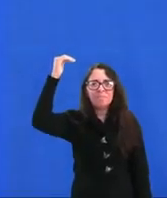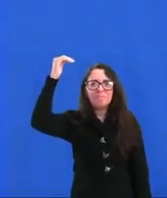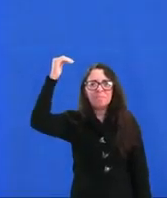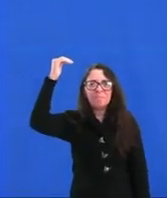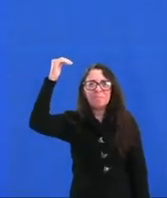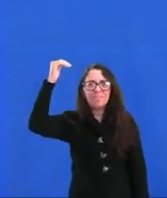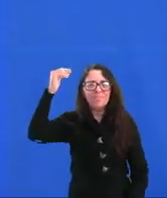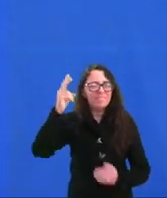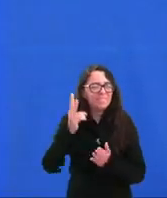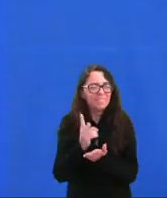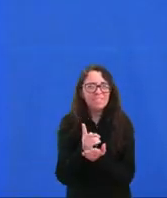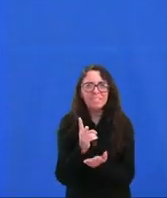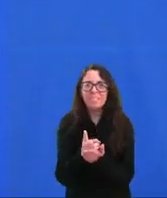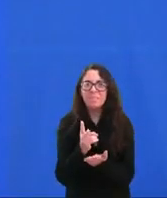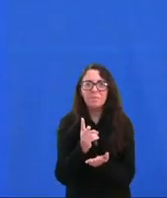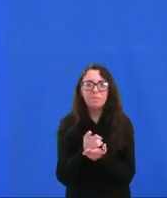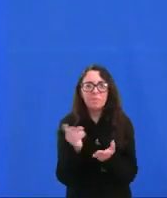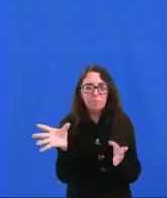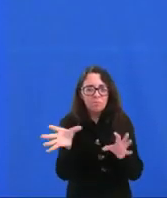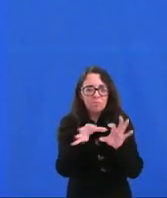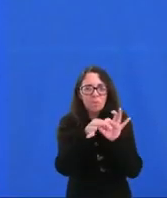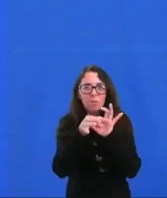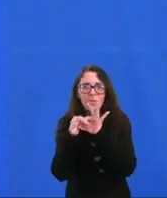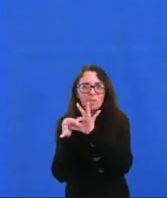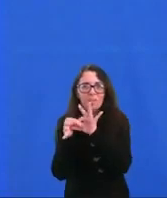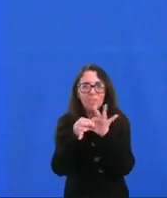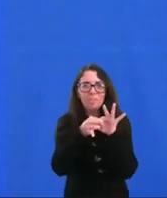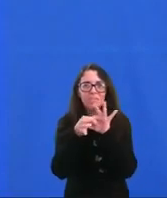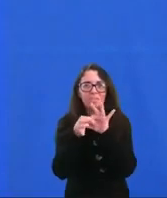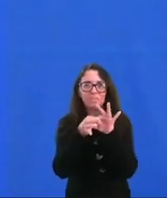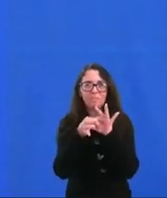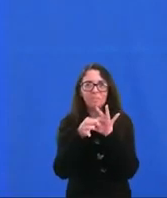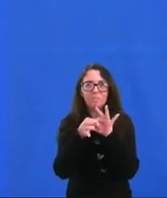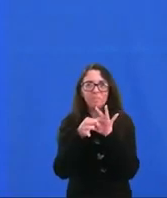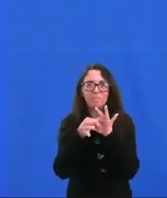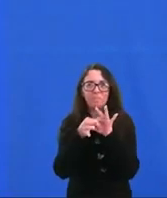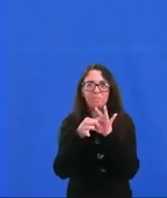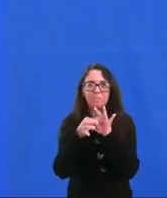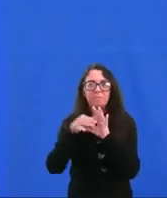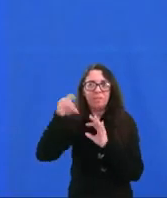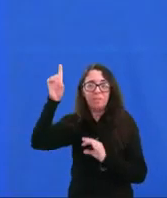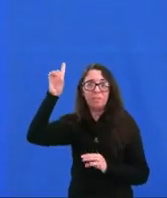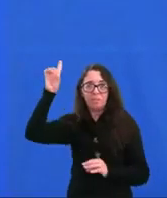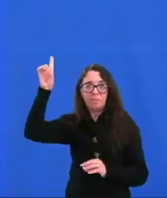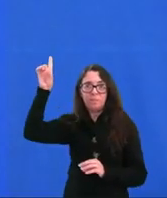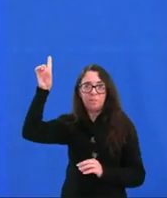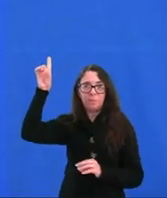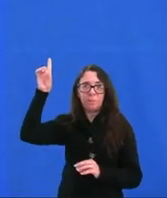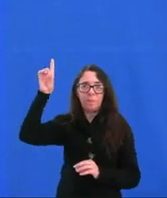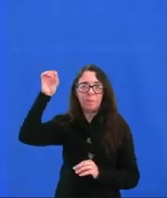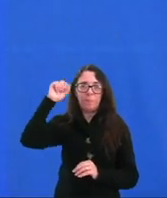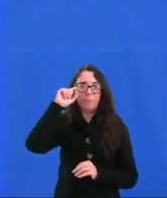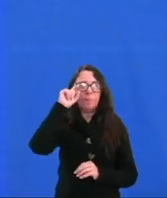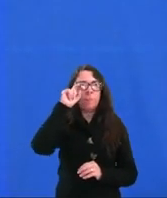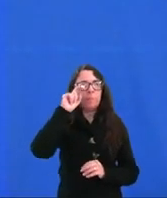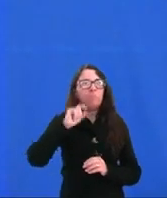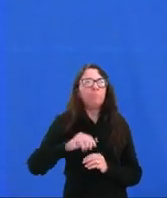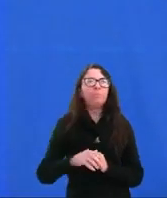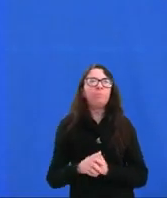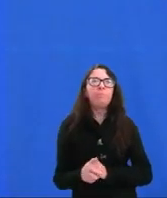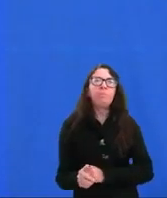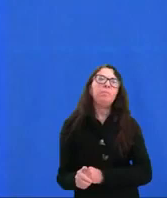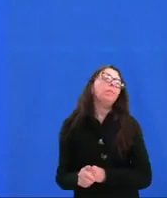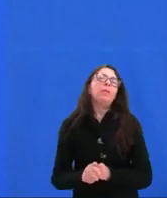ministério da igreja é também de reconciliação, não imputando aos homens a sua transgressão, mas levando